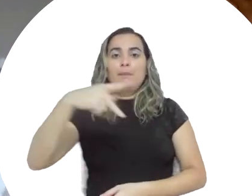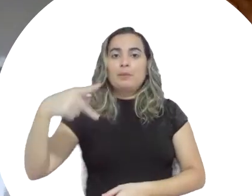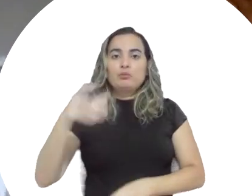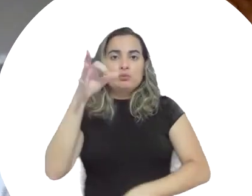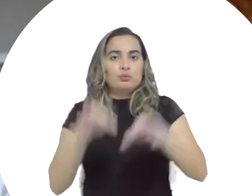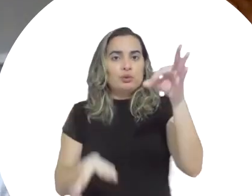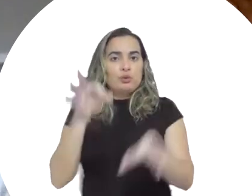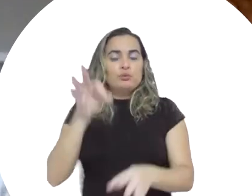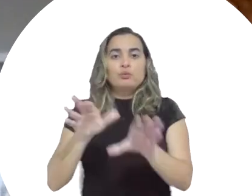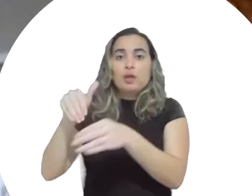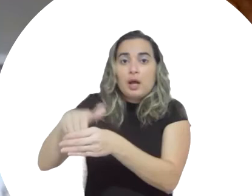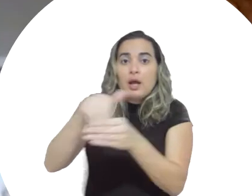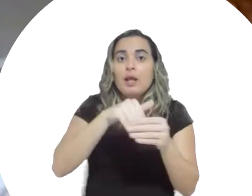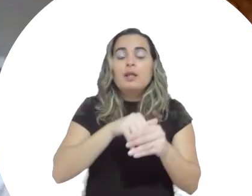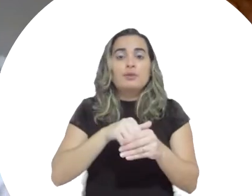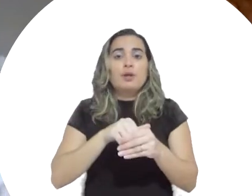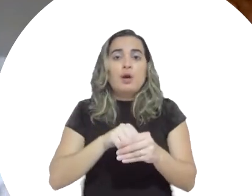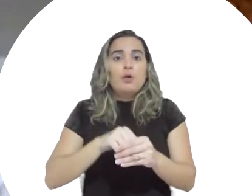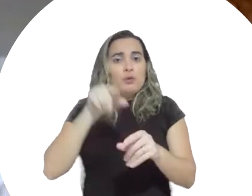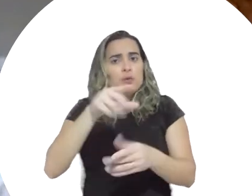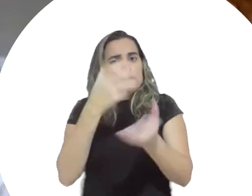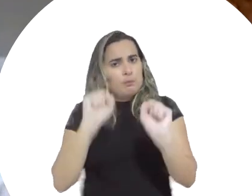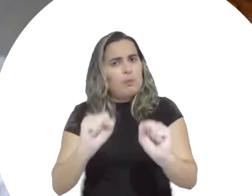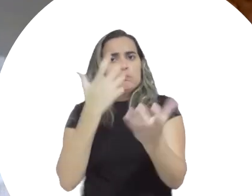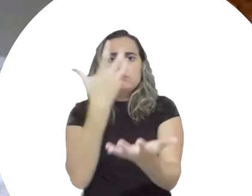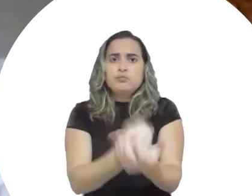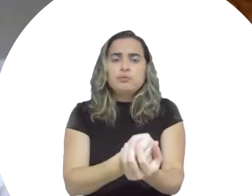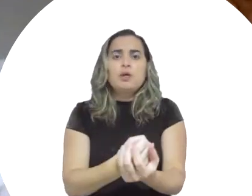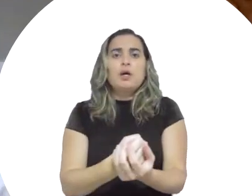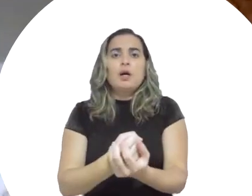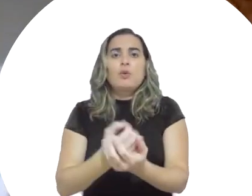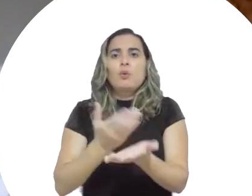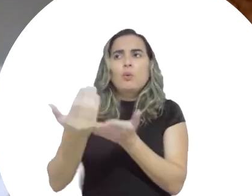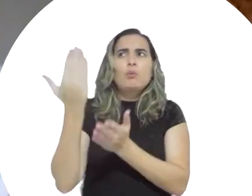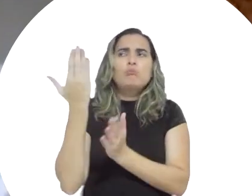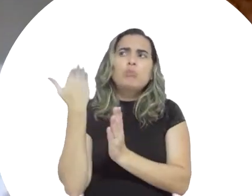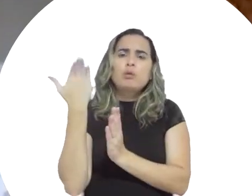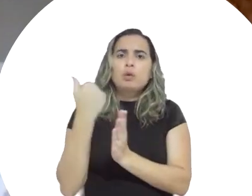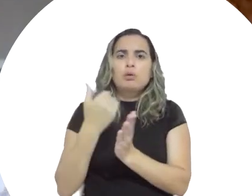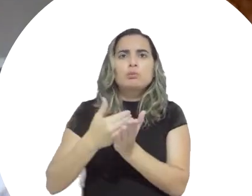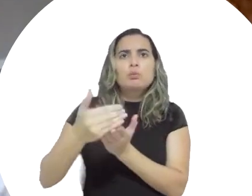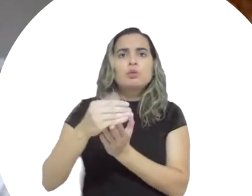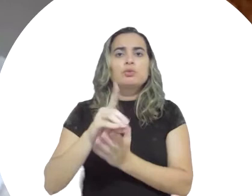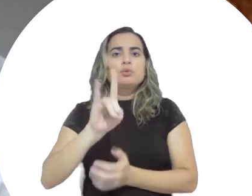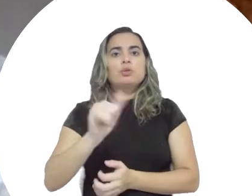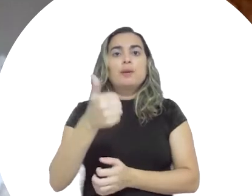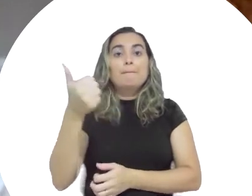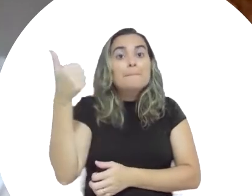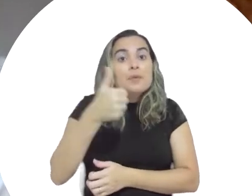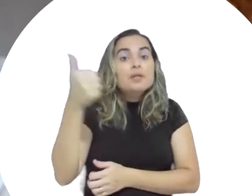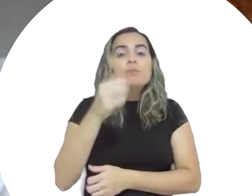da Justiça Eleitoral, que ele já está disponível para download desde o dia 1º de setembro, tanto